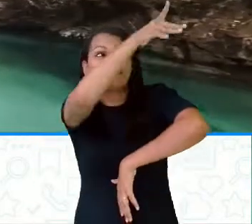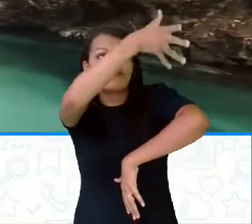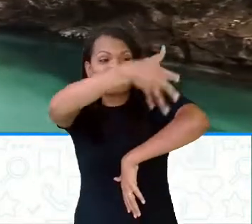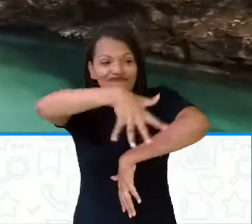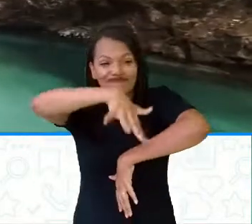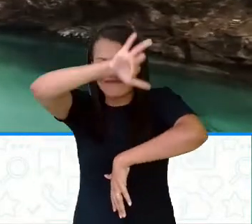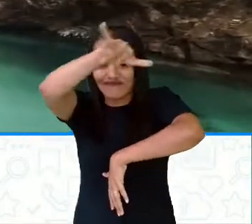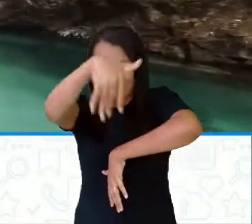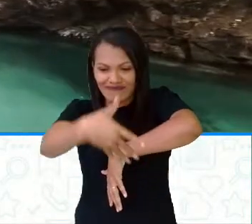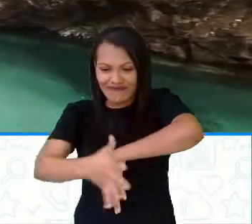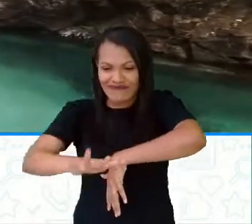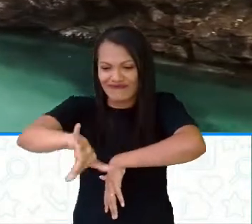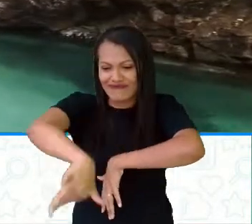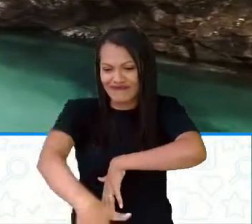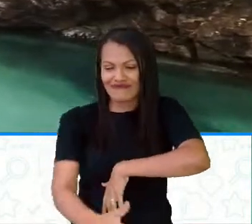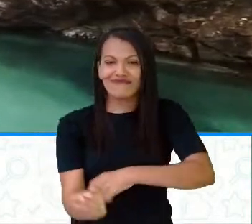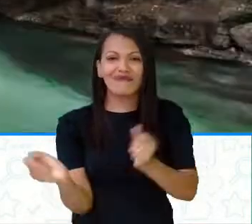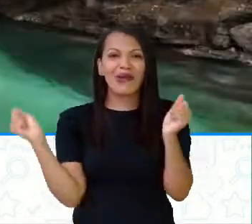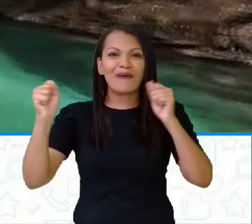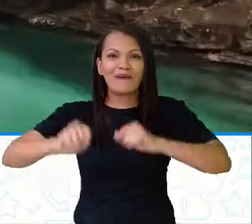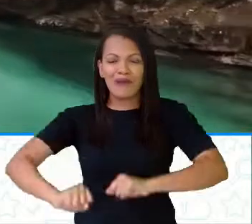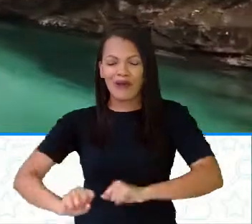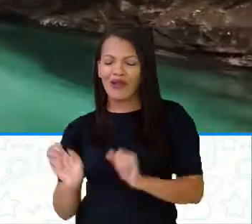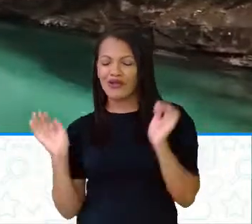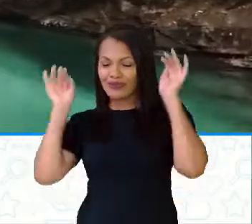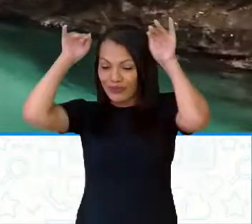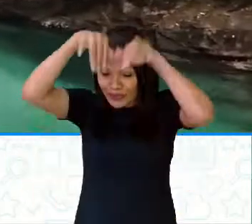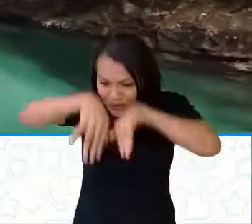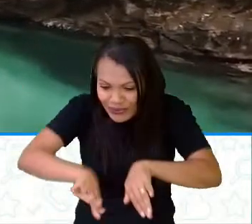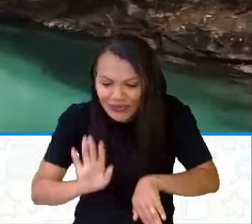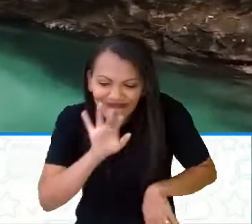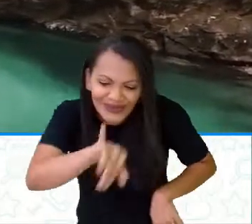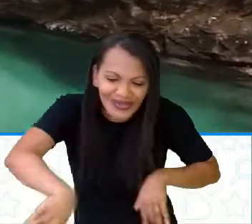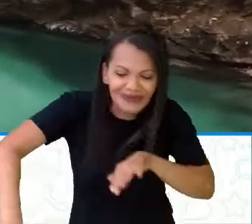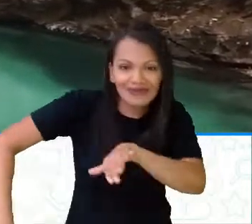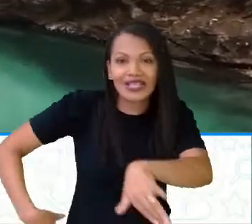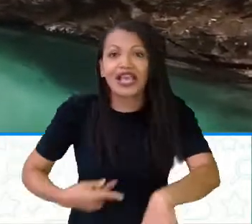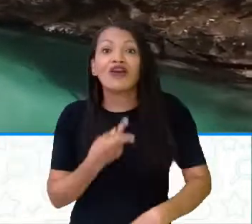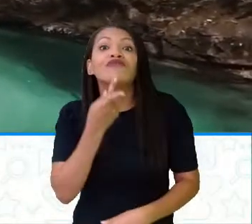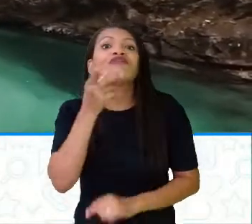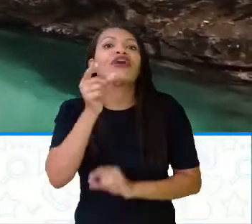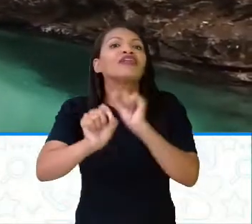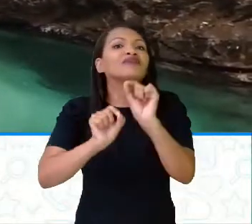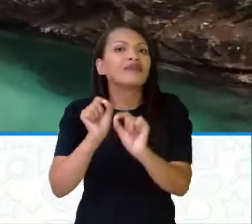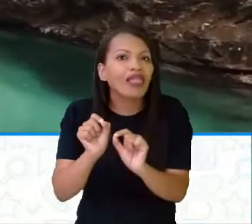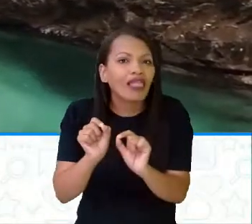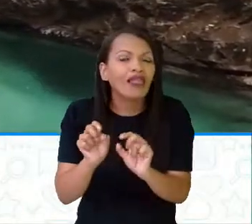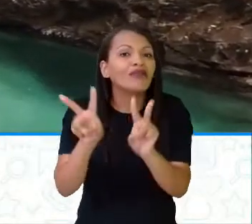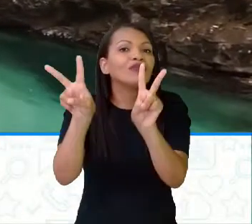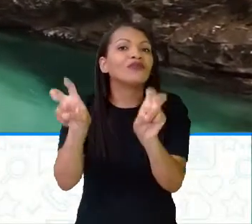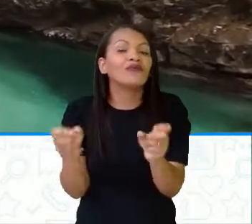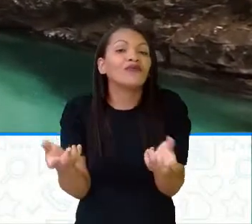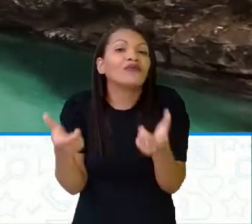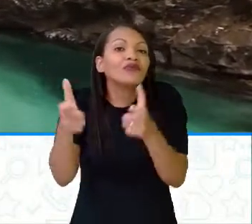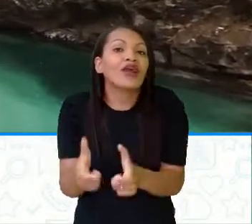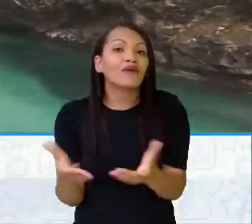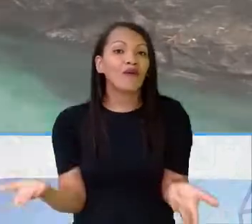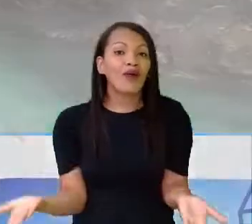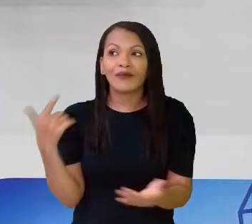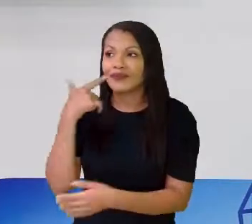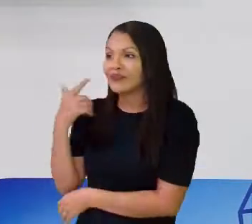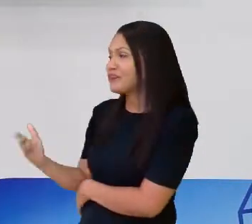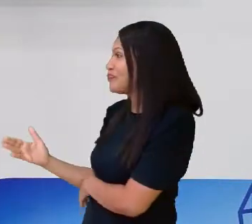você pode dar vários mergulhos. E eu tô falando da Chapada dos Veadeiros. A Chapada